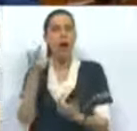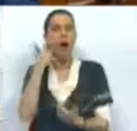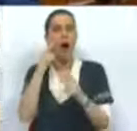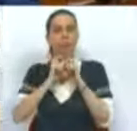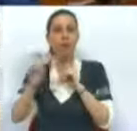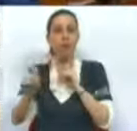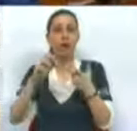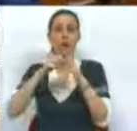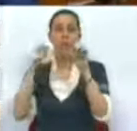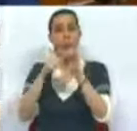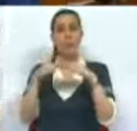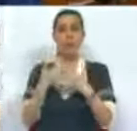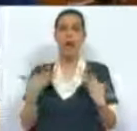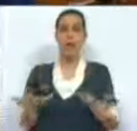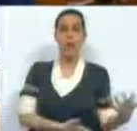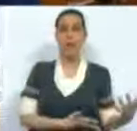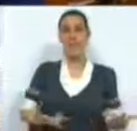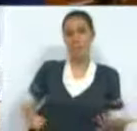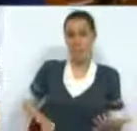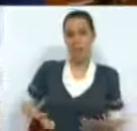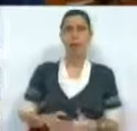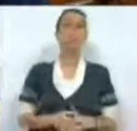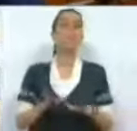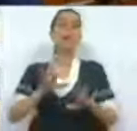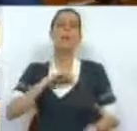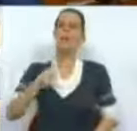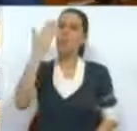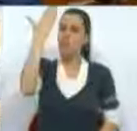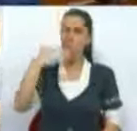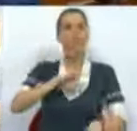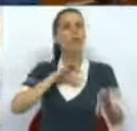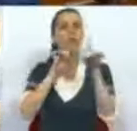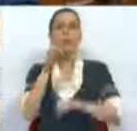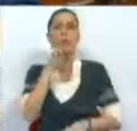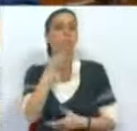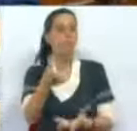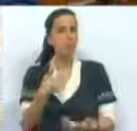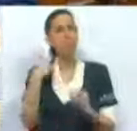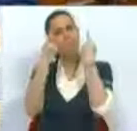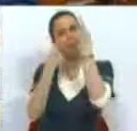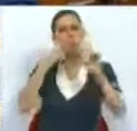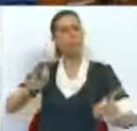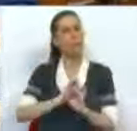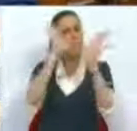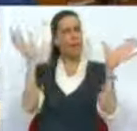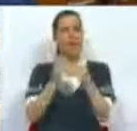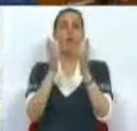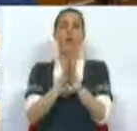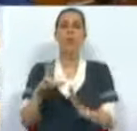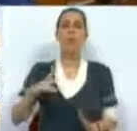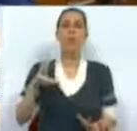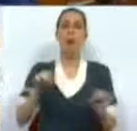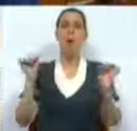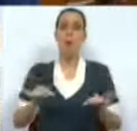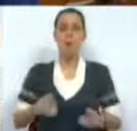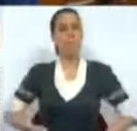duradoura esse flagelo social que é o desemprego. Senhor Presidente, senhores deputados, Penso que é claro para todos que Portugal tem